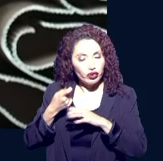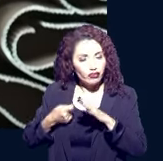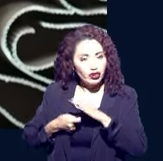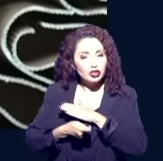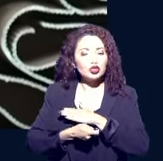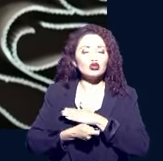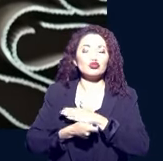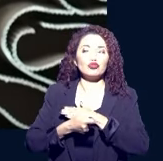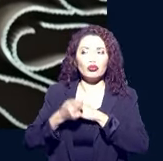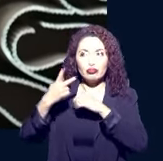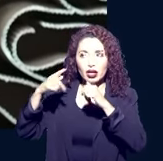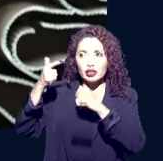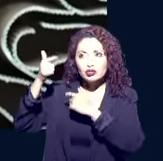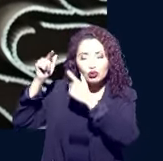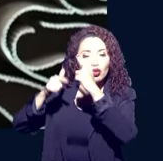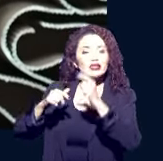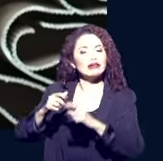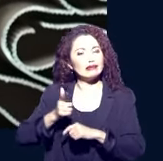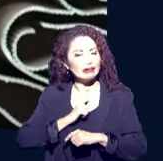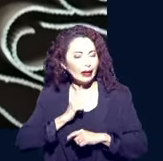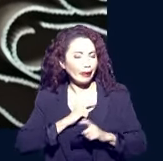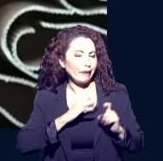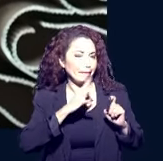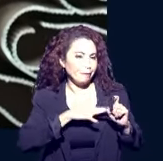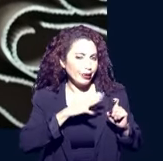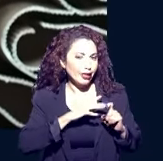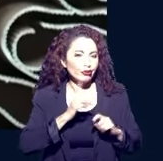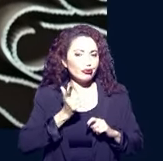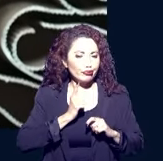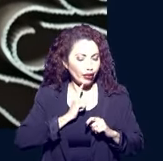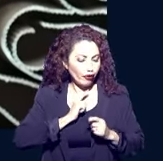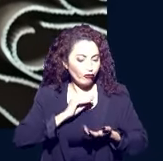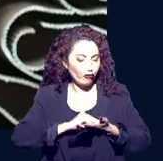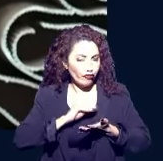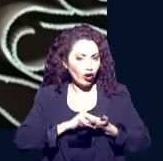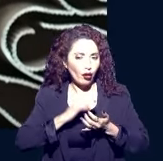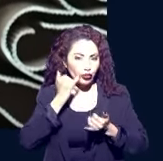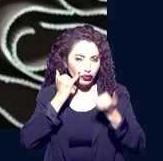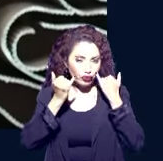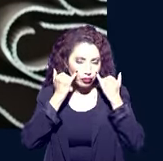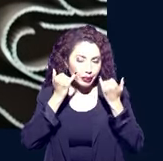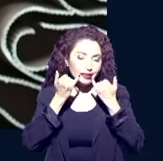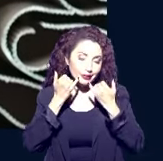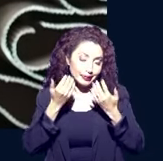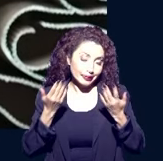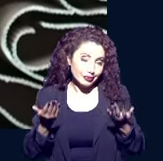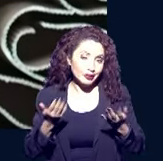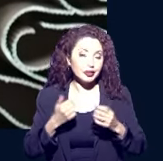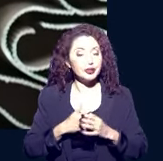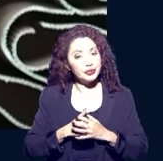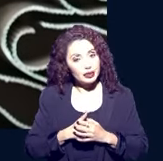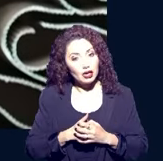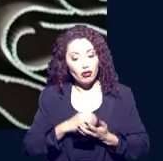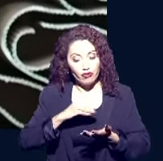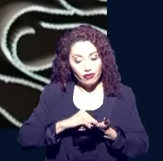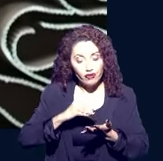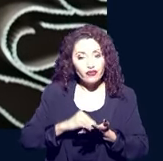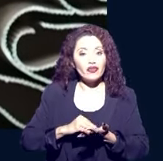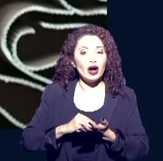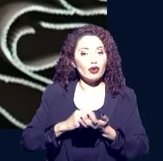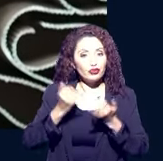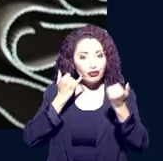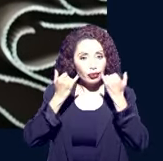muita desinformação tem talvez pouco da nossa incapacidade de nos vender da forma que merecíamos então eu